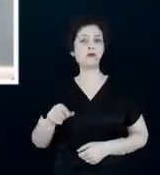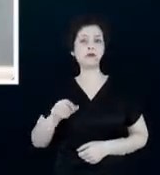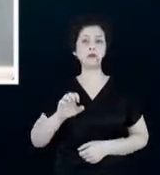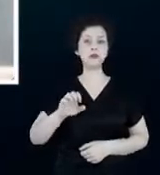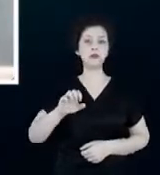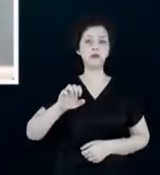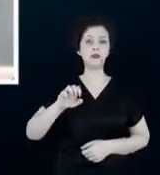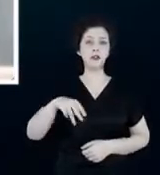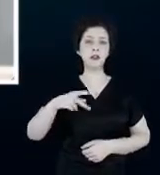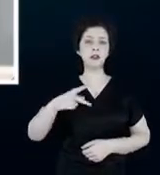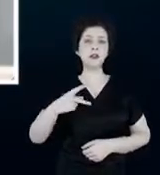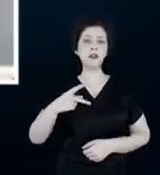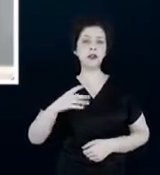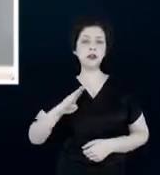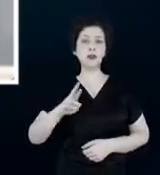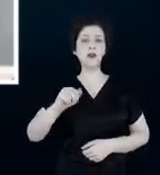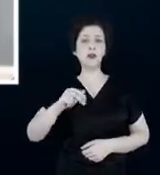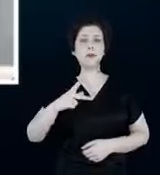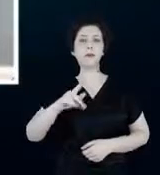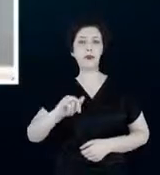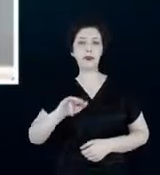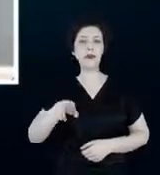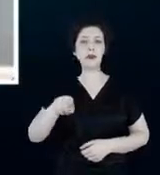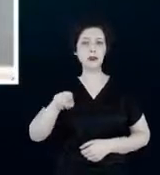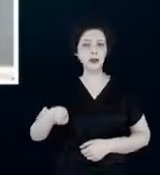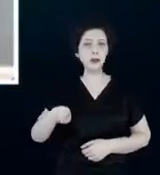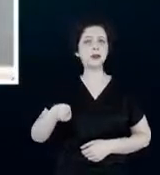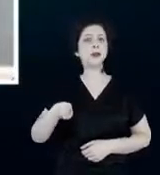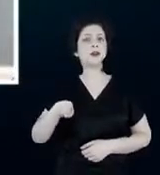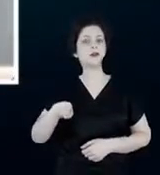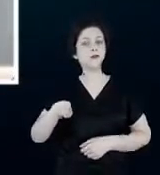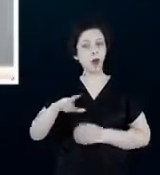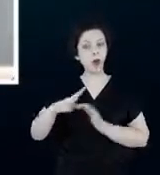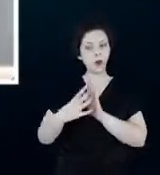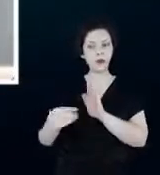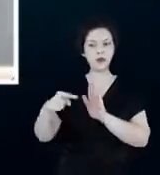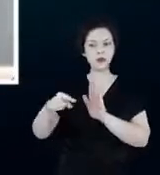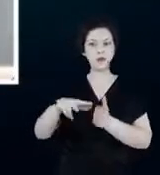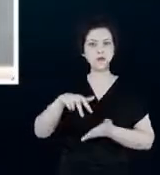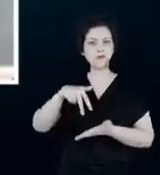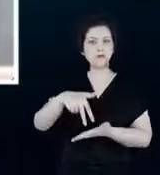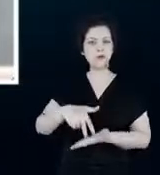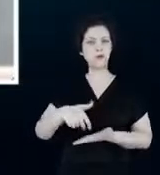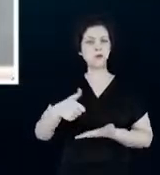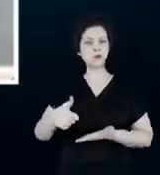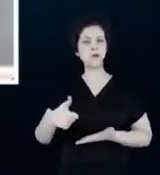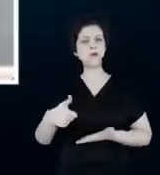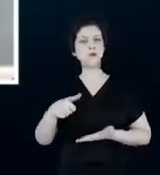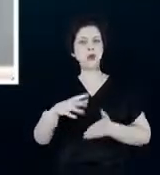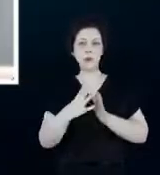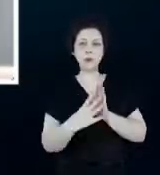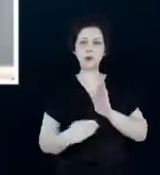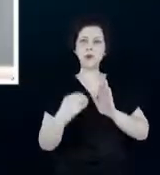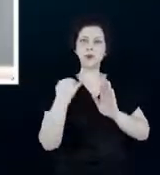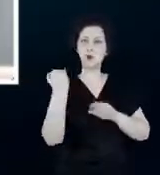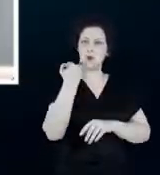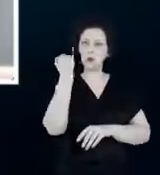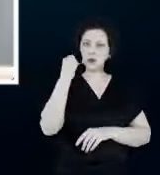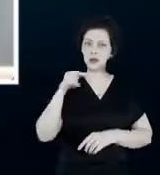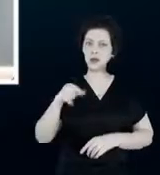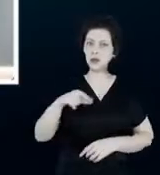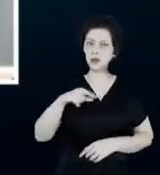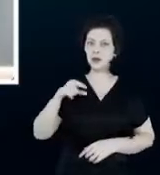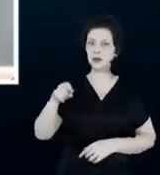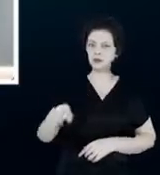por exemplo, é um modelo da Embrapi que se consolidou como um modelo relevante